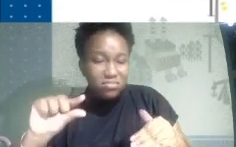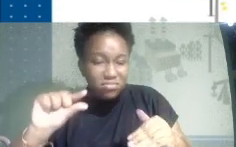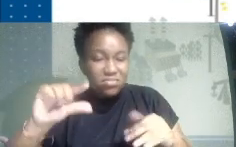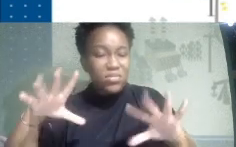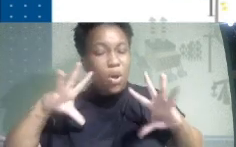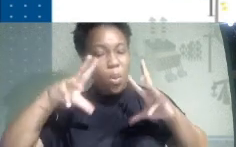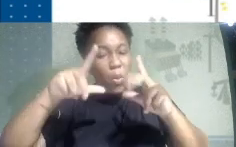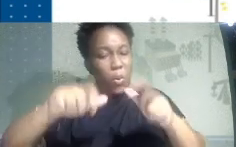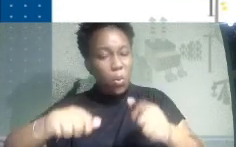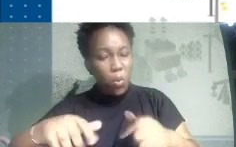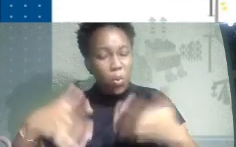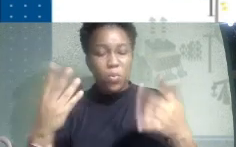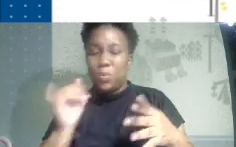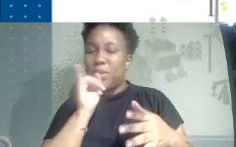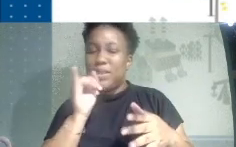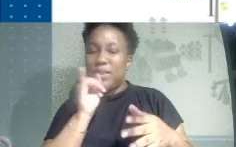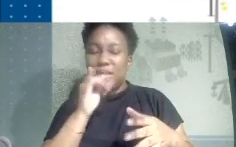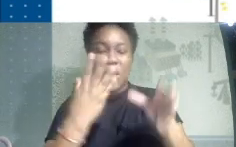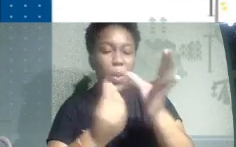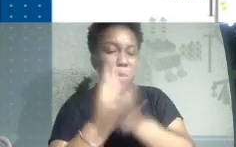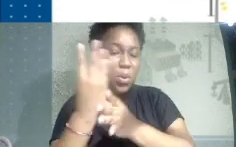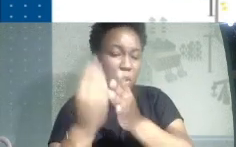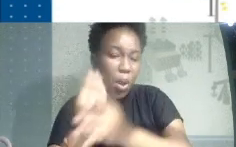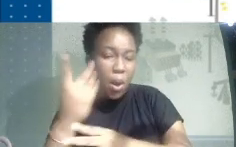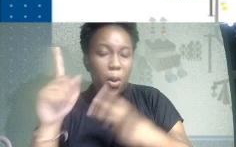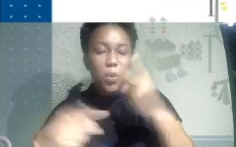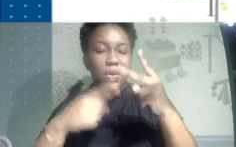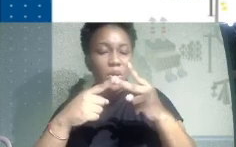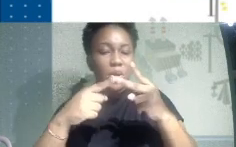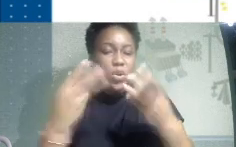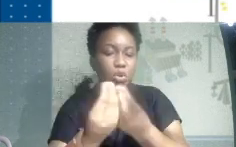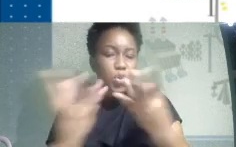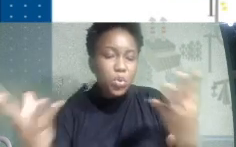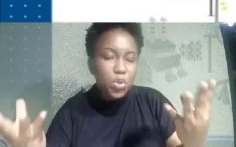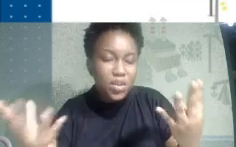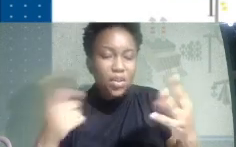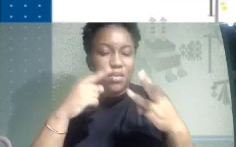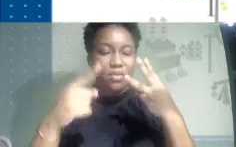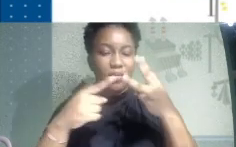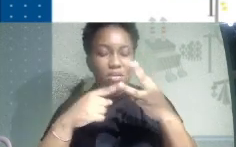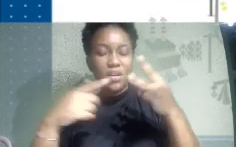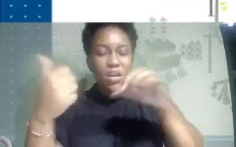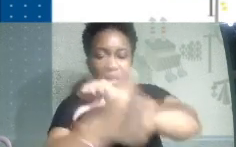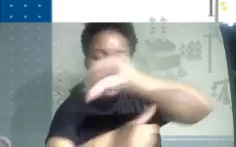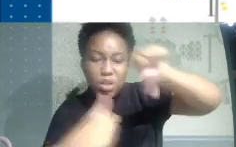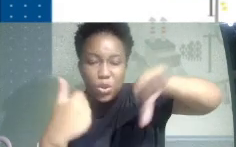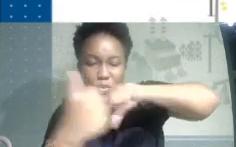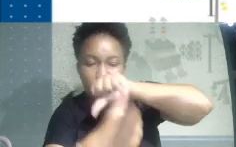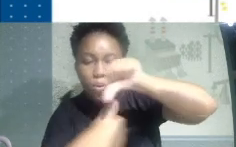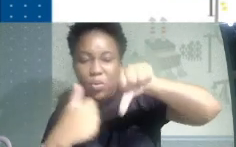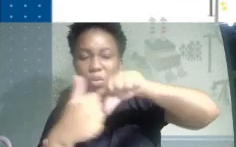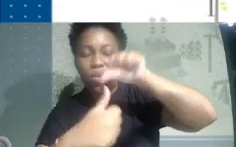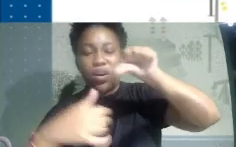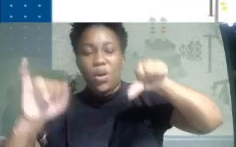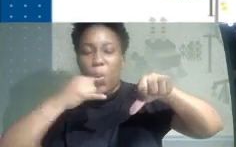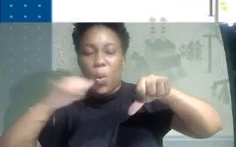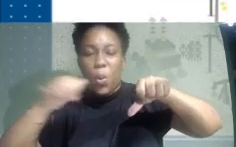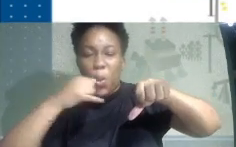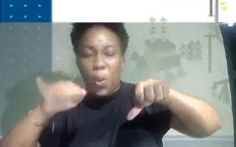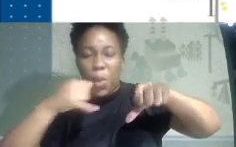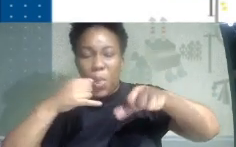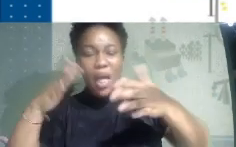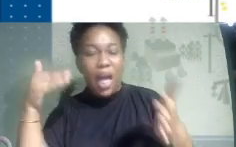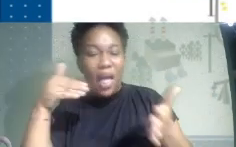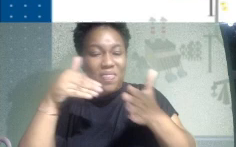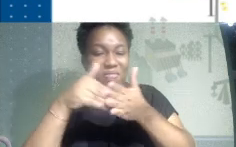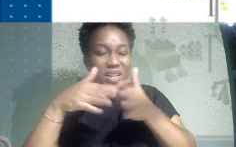esse percurso de produção, distribuição, transformação, distribuição de novo, transformação, até chegar na porta da nossa casa,